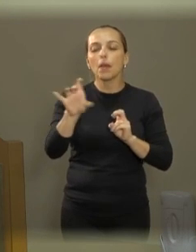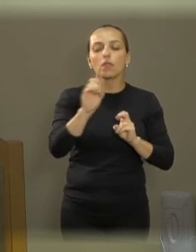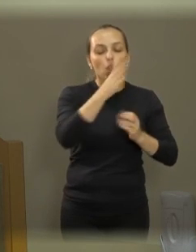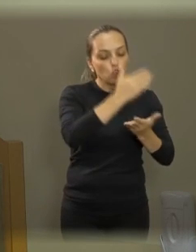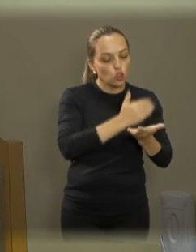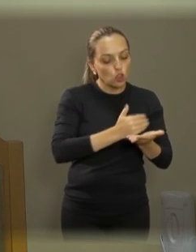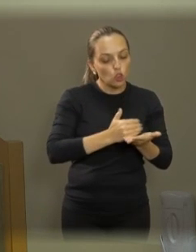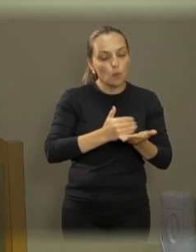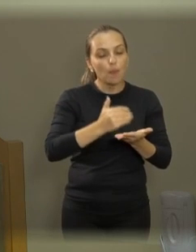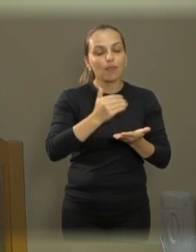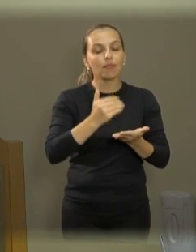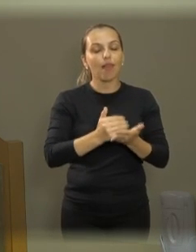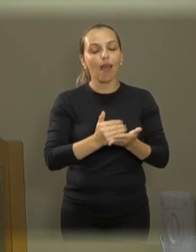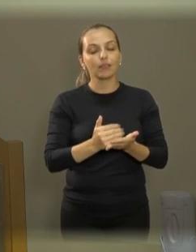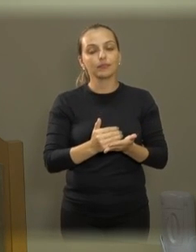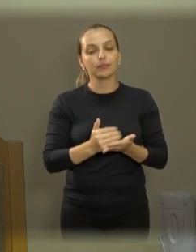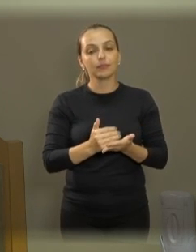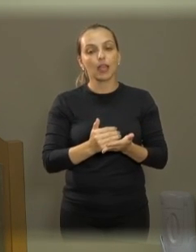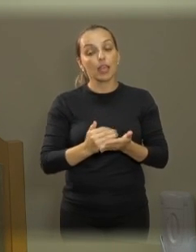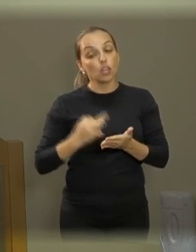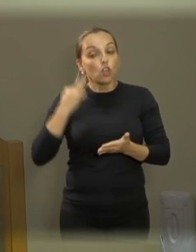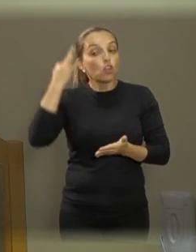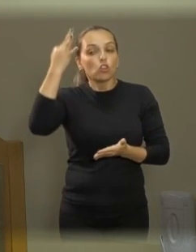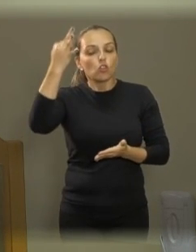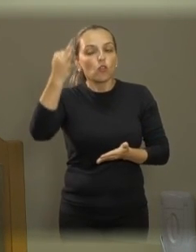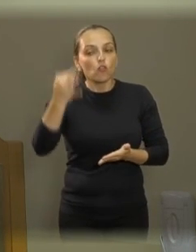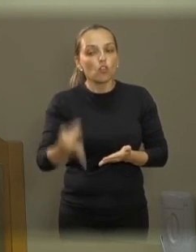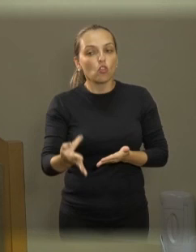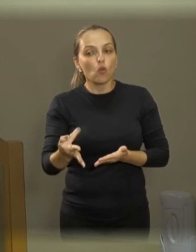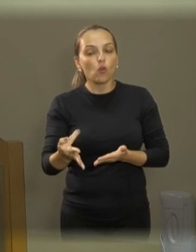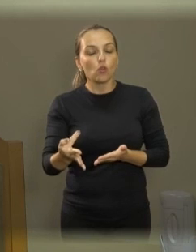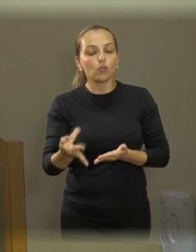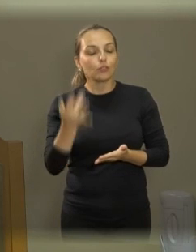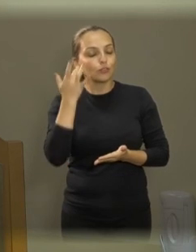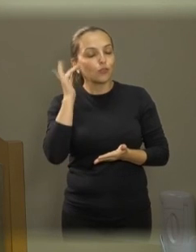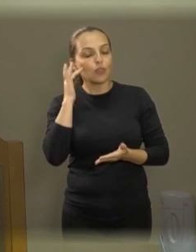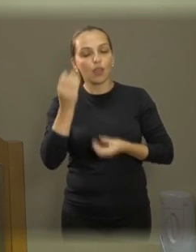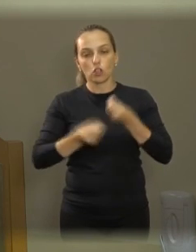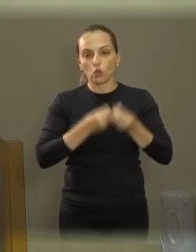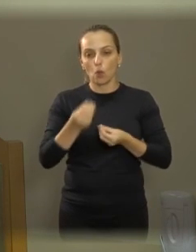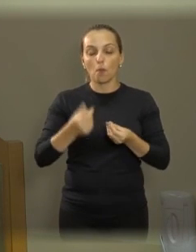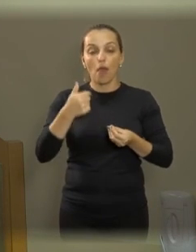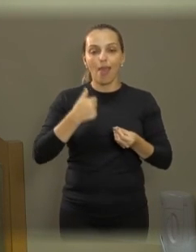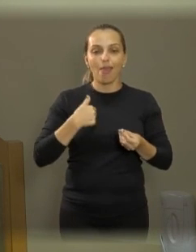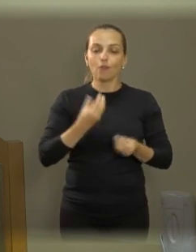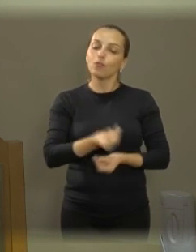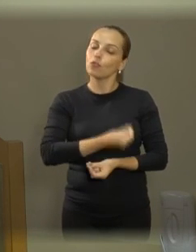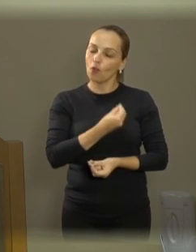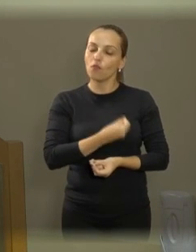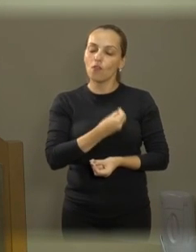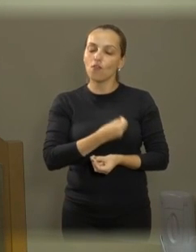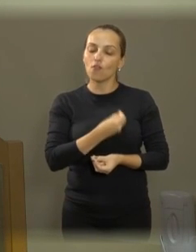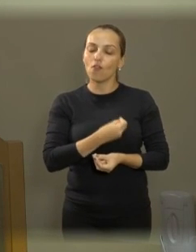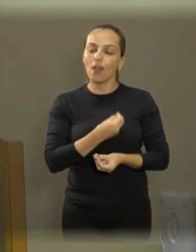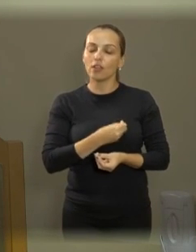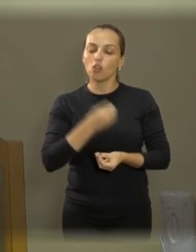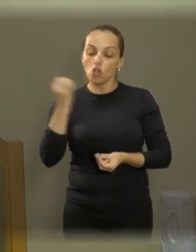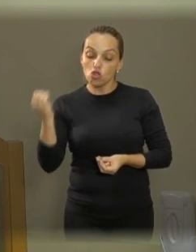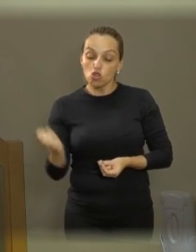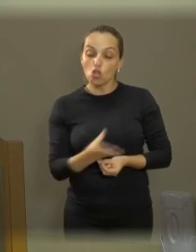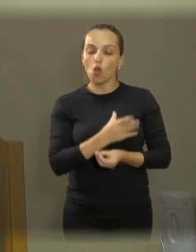e fazer um novo fim. Eu estou vivendo essa fase e quero fazer um novo fim,